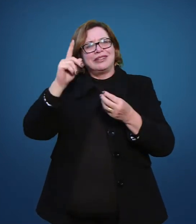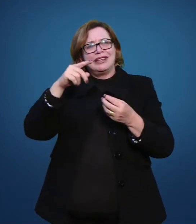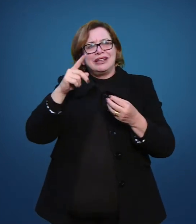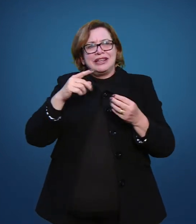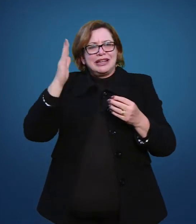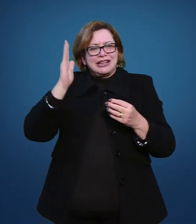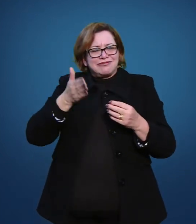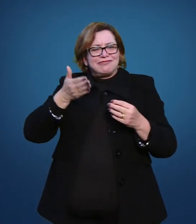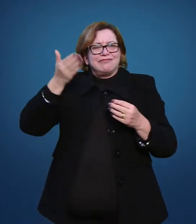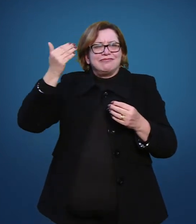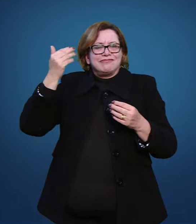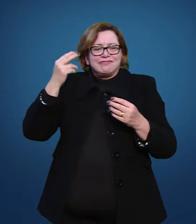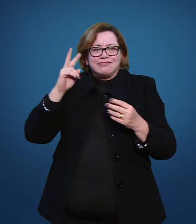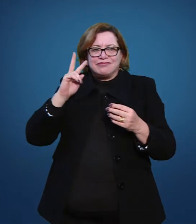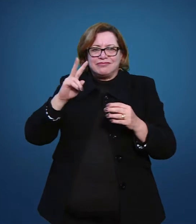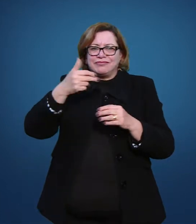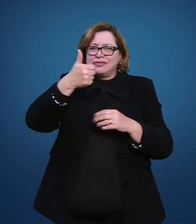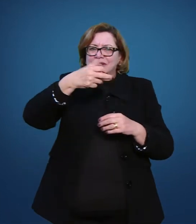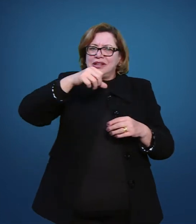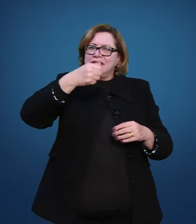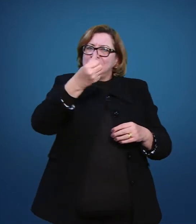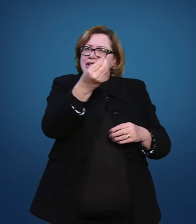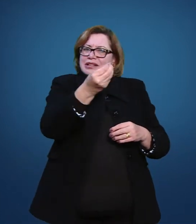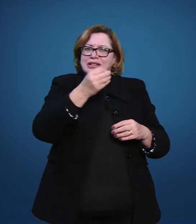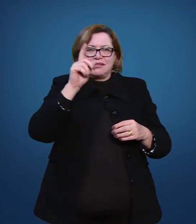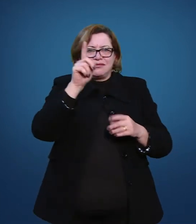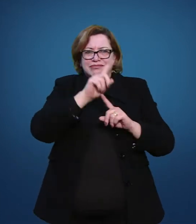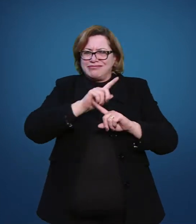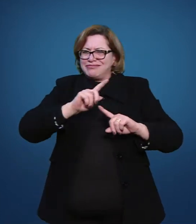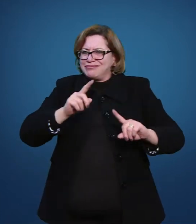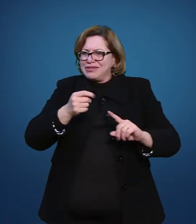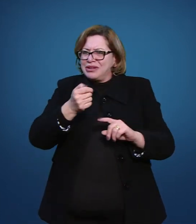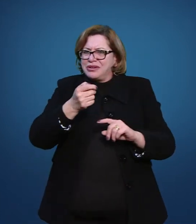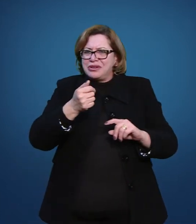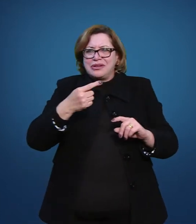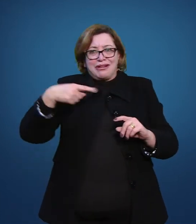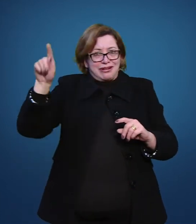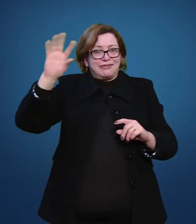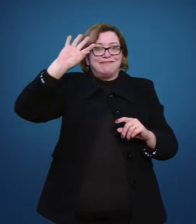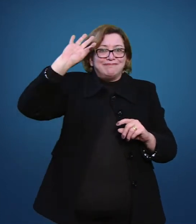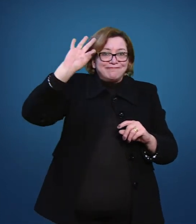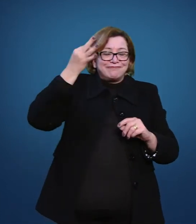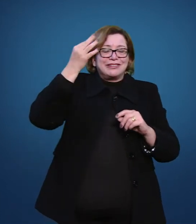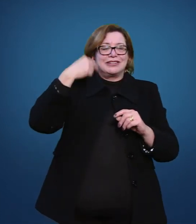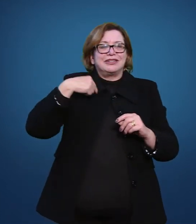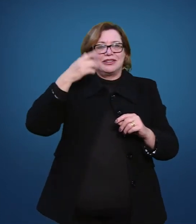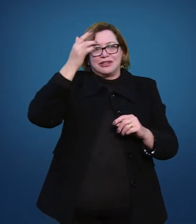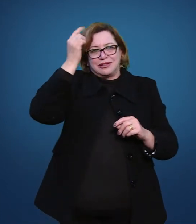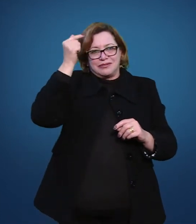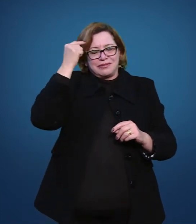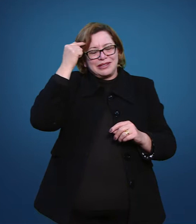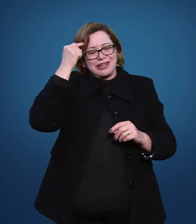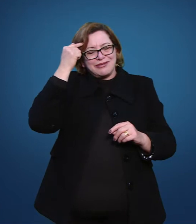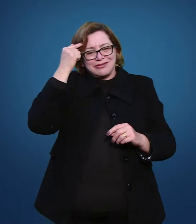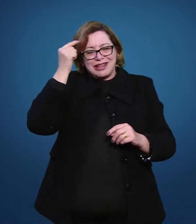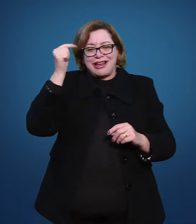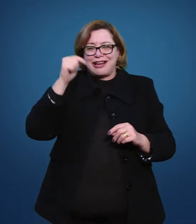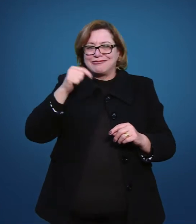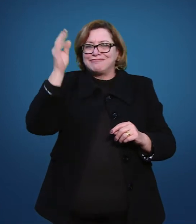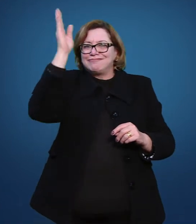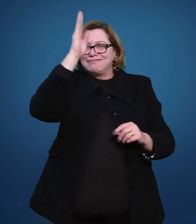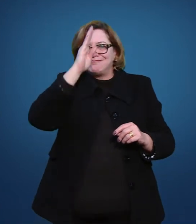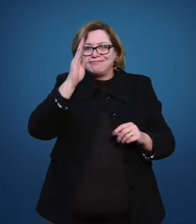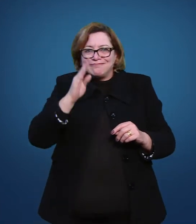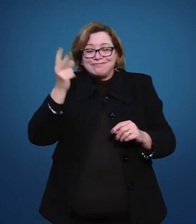já havia verificado nos anos 60 que não era muito comum na França. Quando nós pensamos no Brasil, no nosso